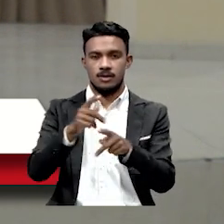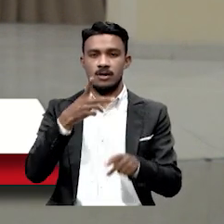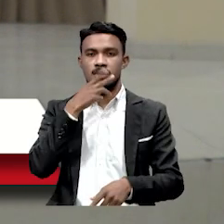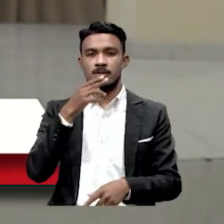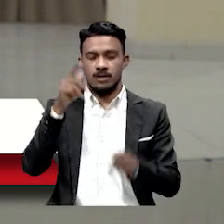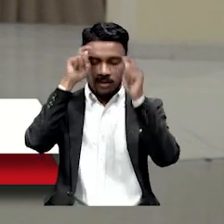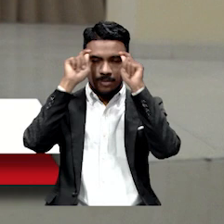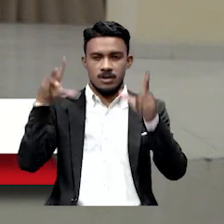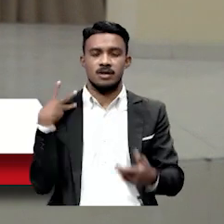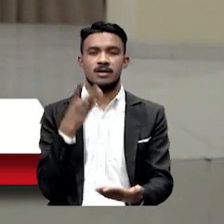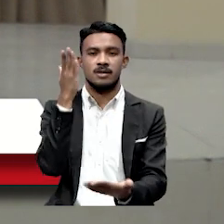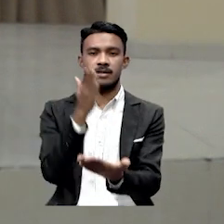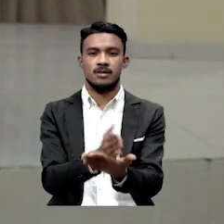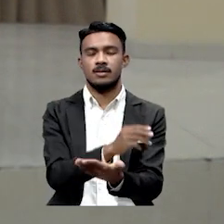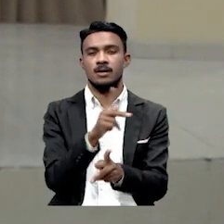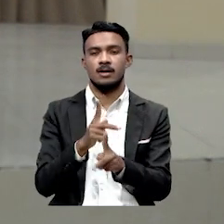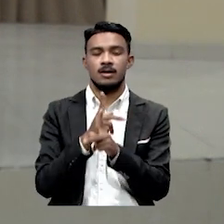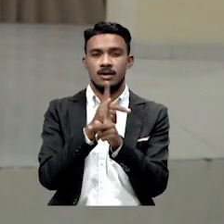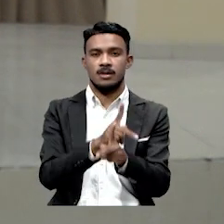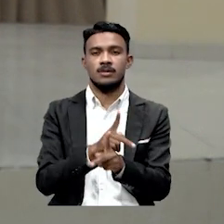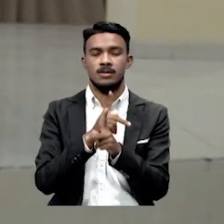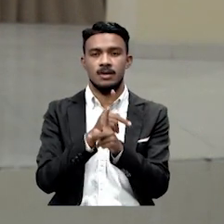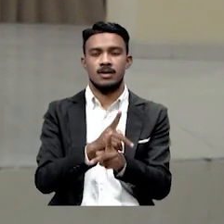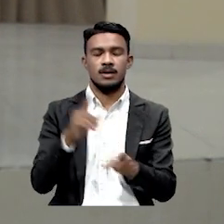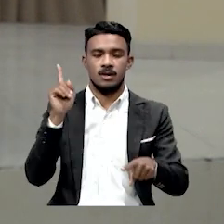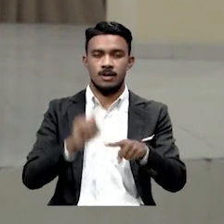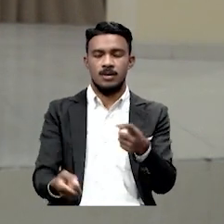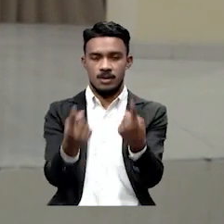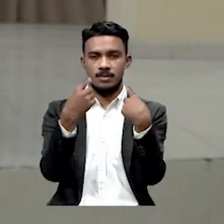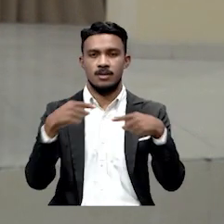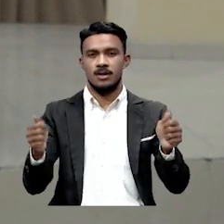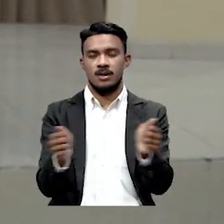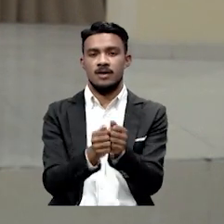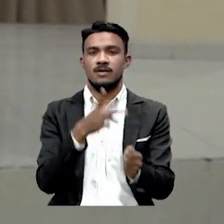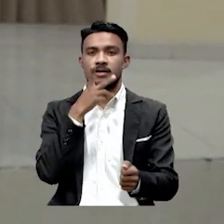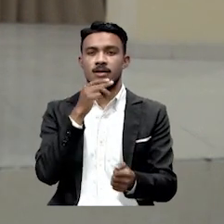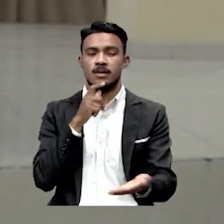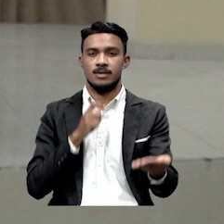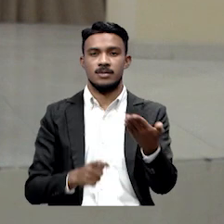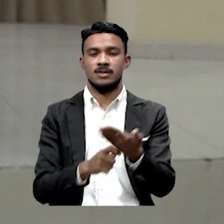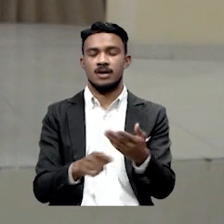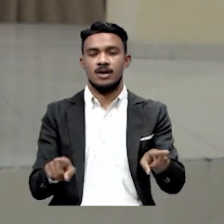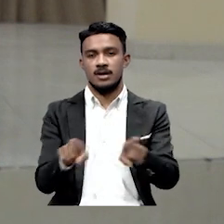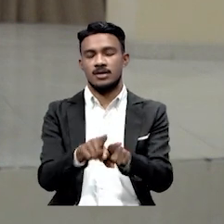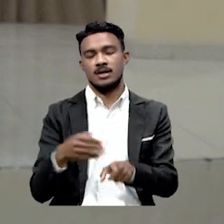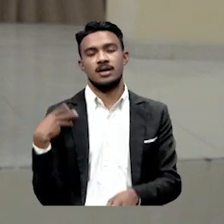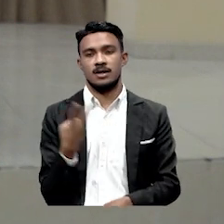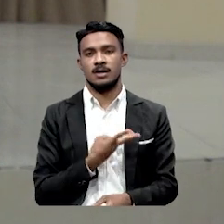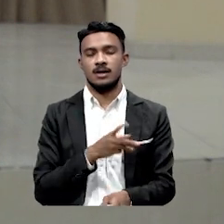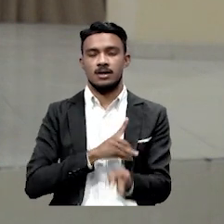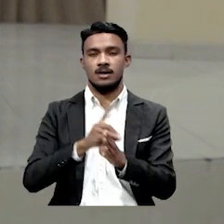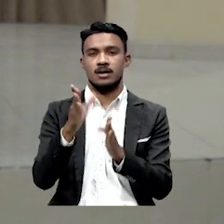ita bando, lei controlo tabaco, bando atu label etama, além de tabaco eletrônico, mos tabaco ilícito siran sohin direturan